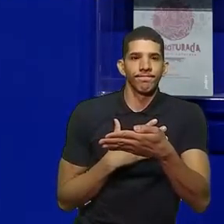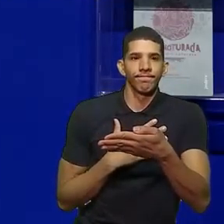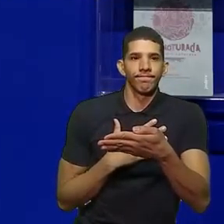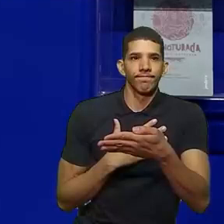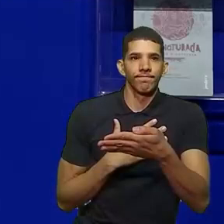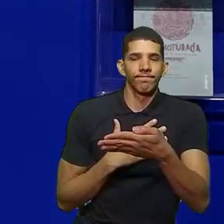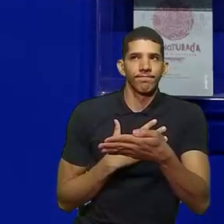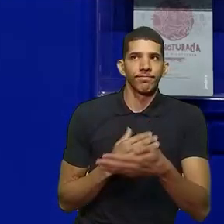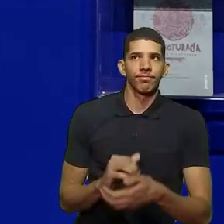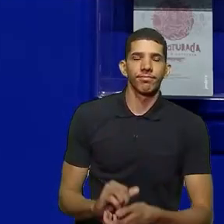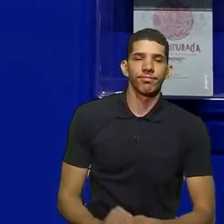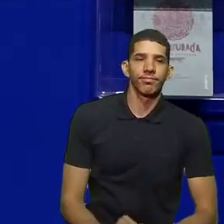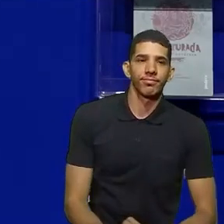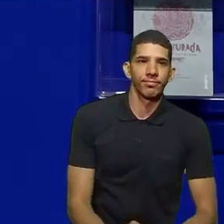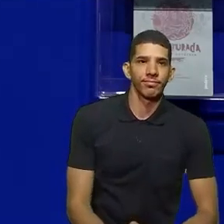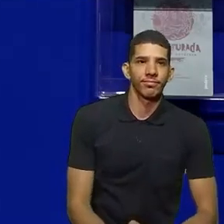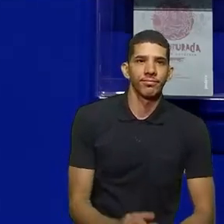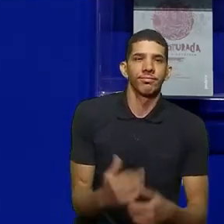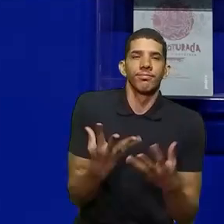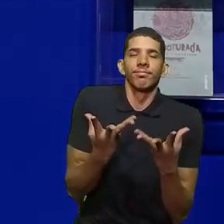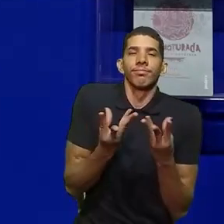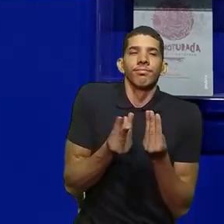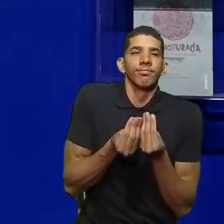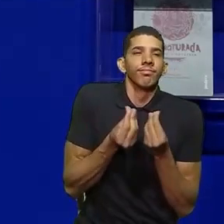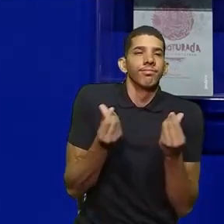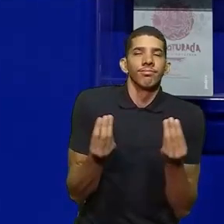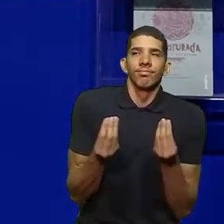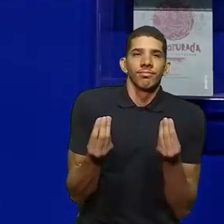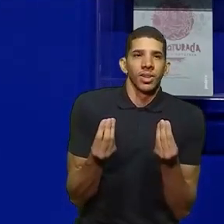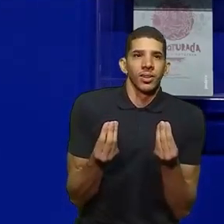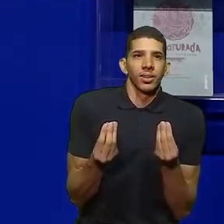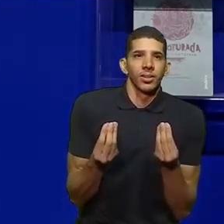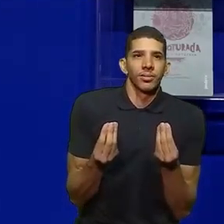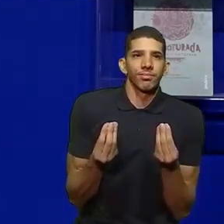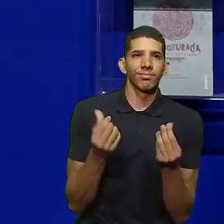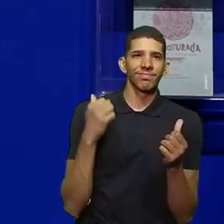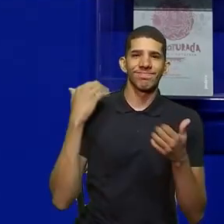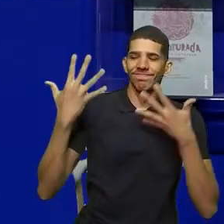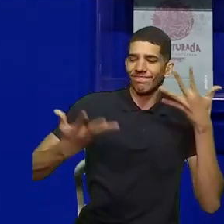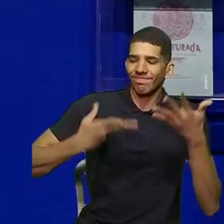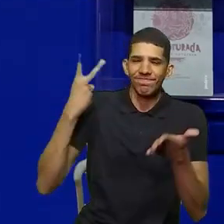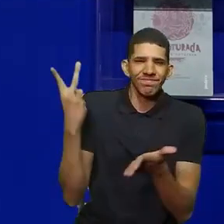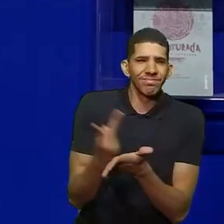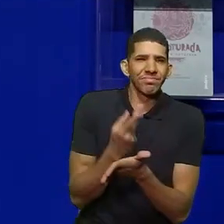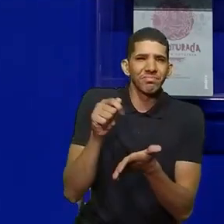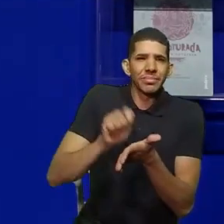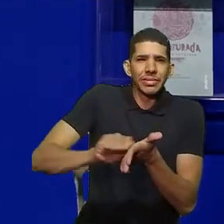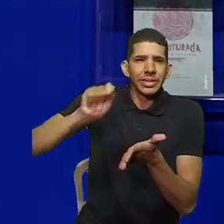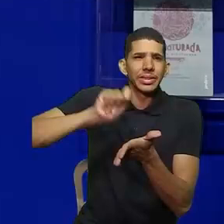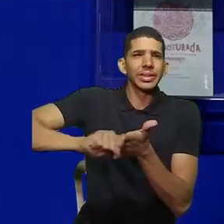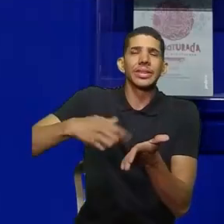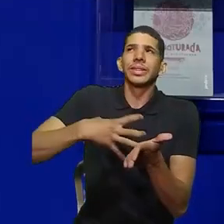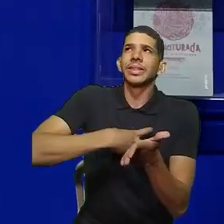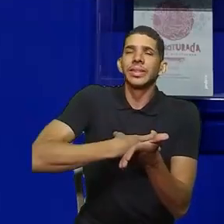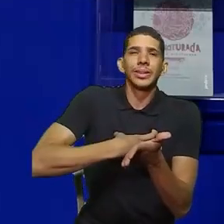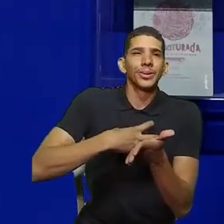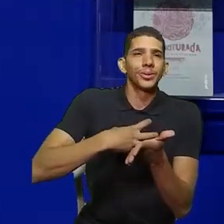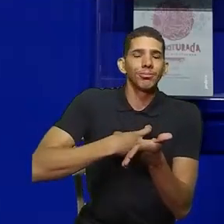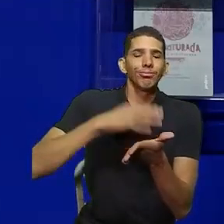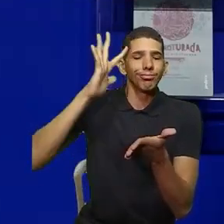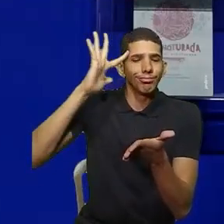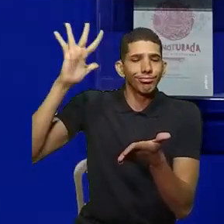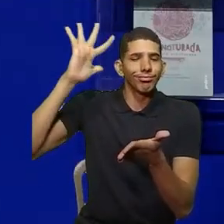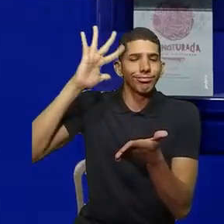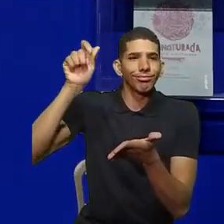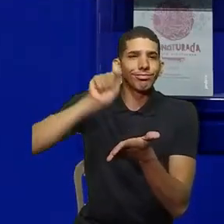Eu tenho uma pulsão pela escrita e me